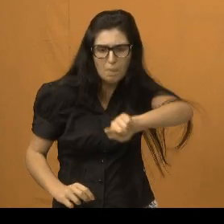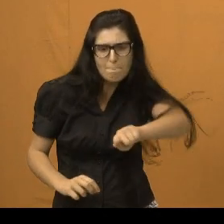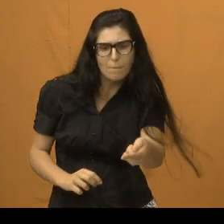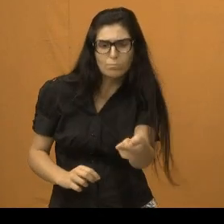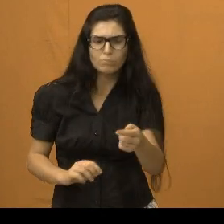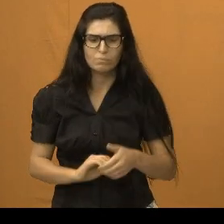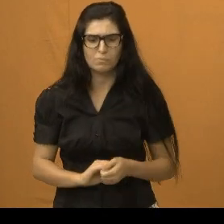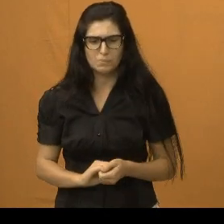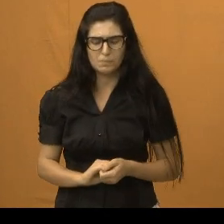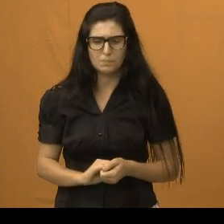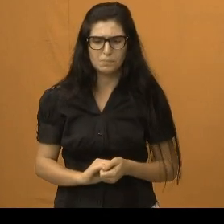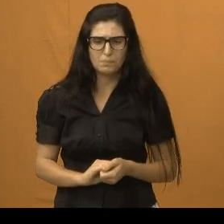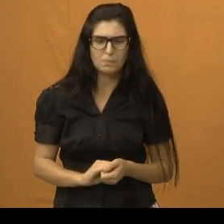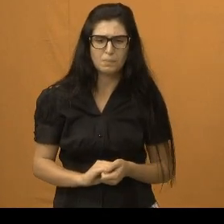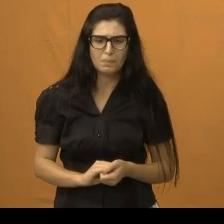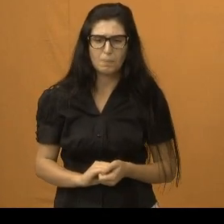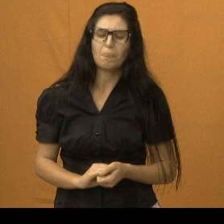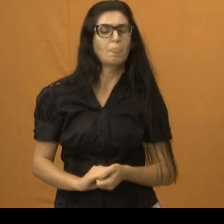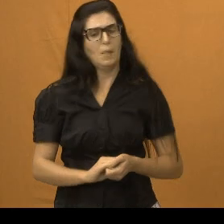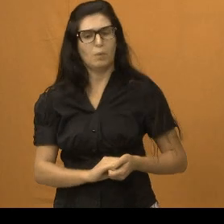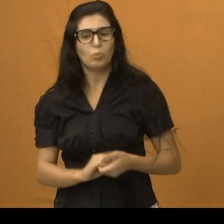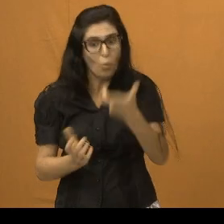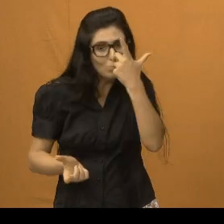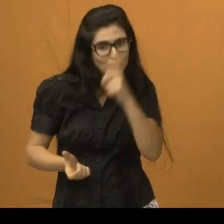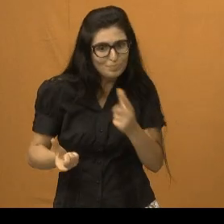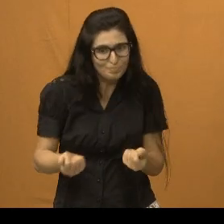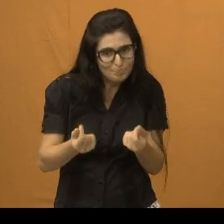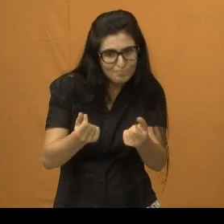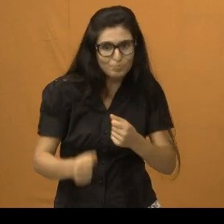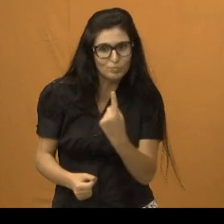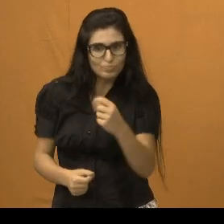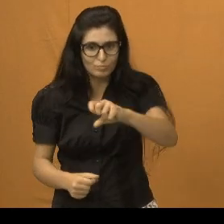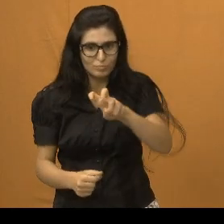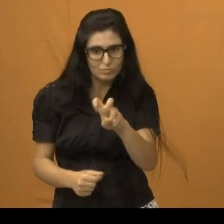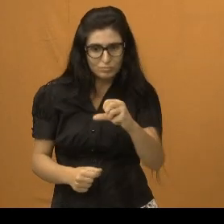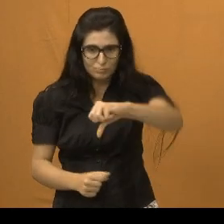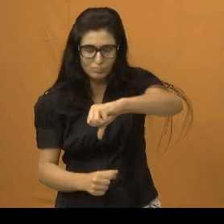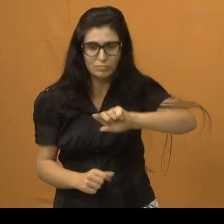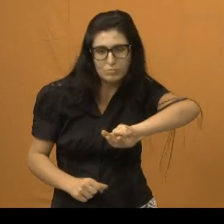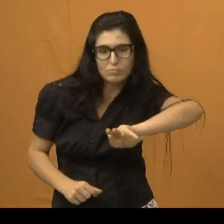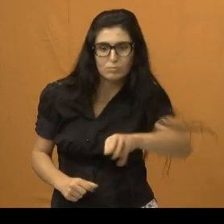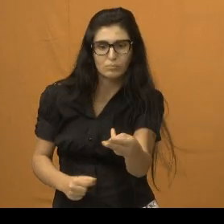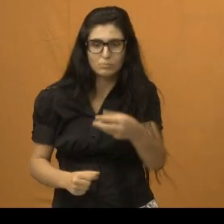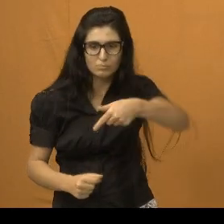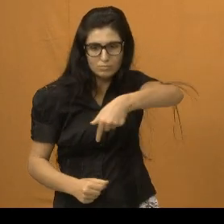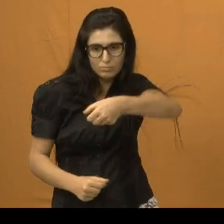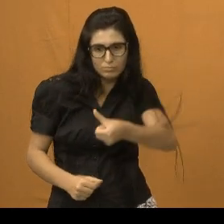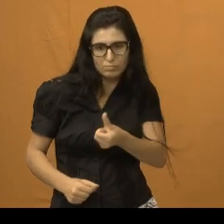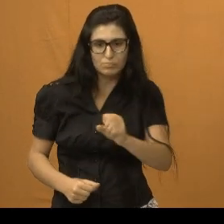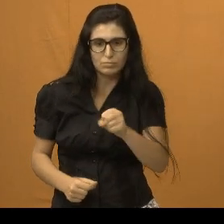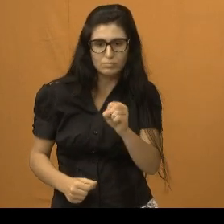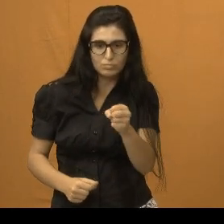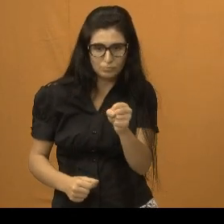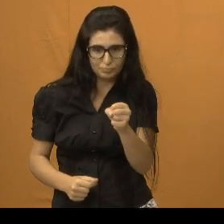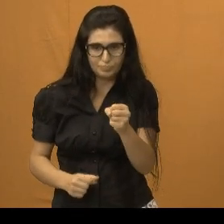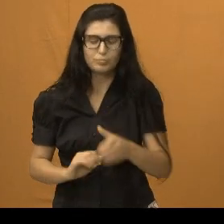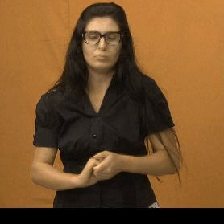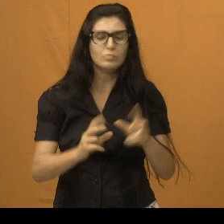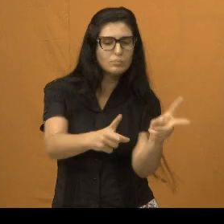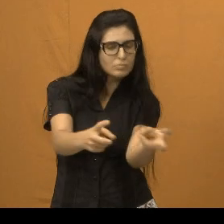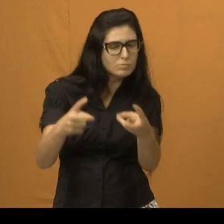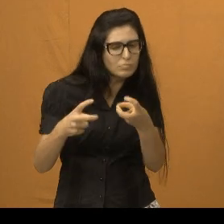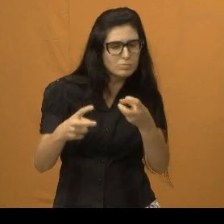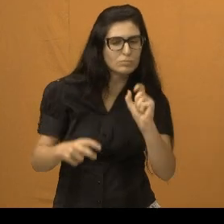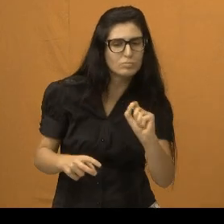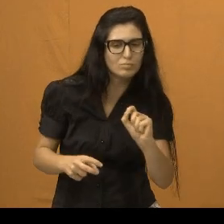mil, tá? Na qual foi arrecadado 159 milhões 768. Podemos perceber